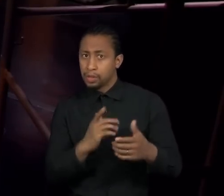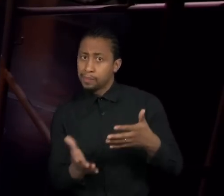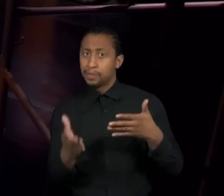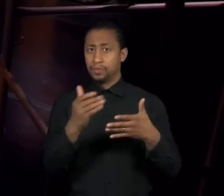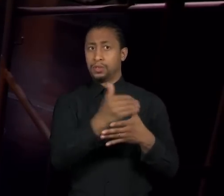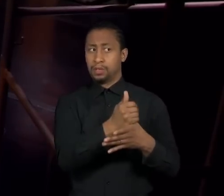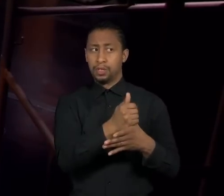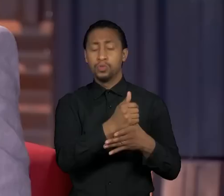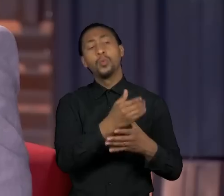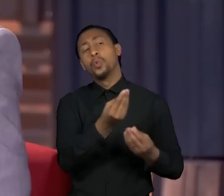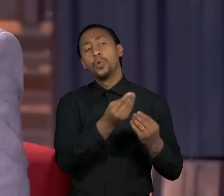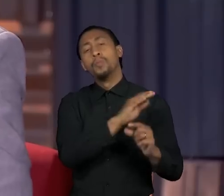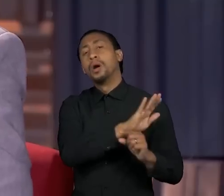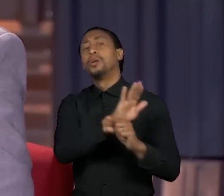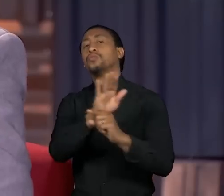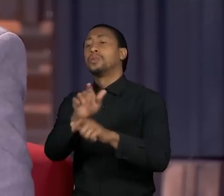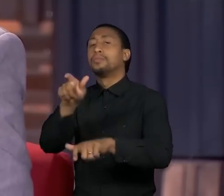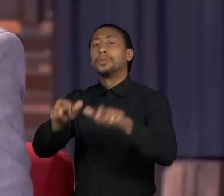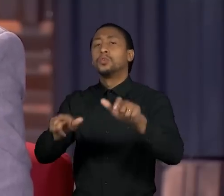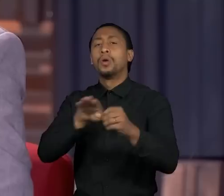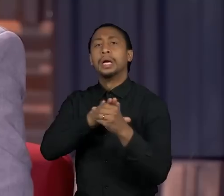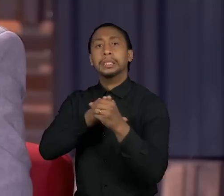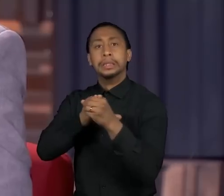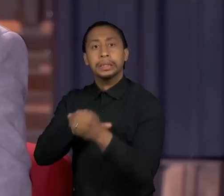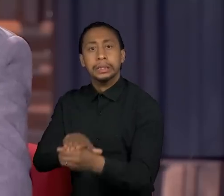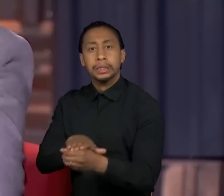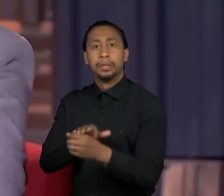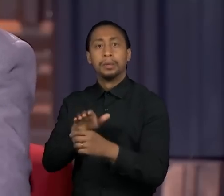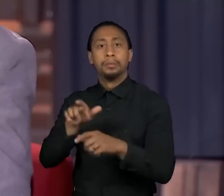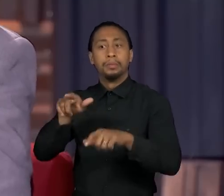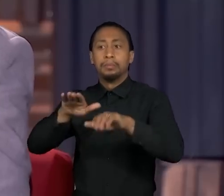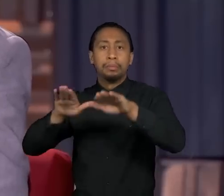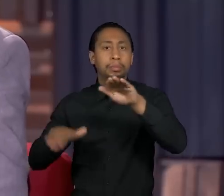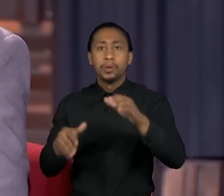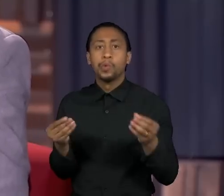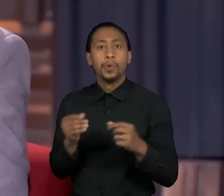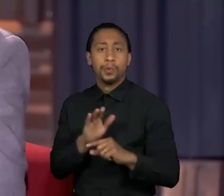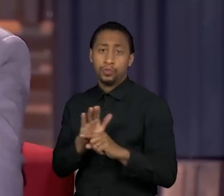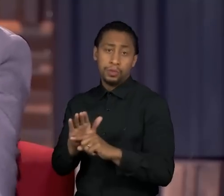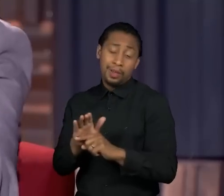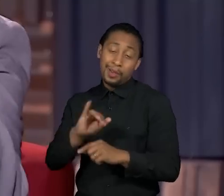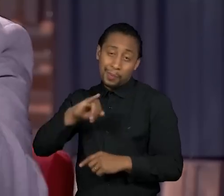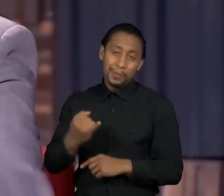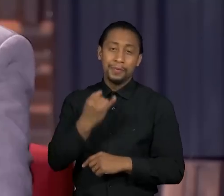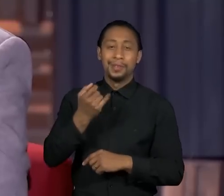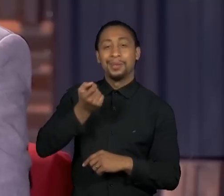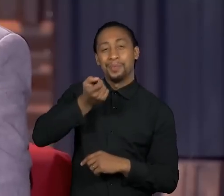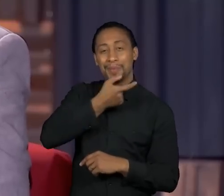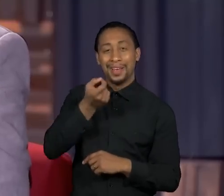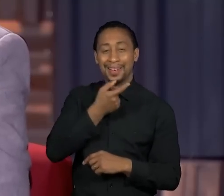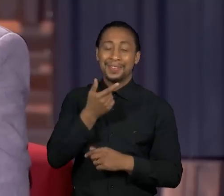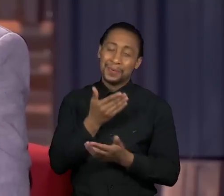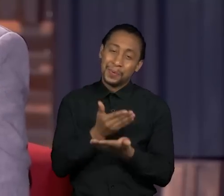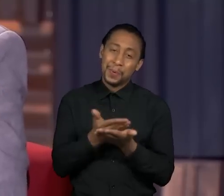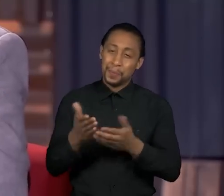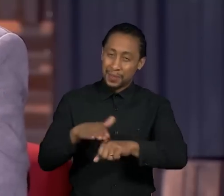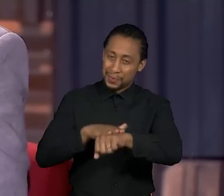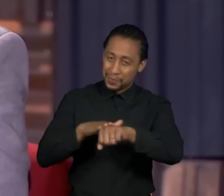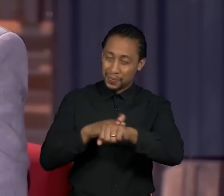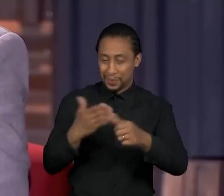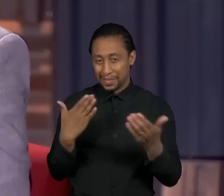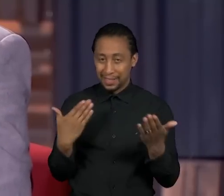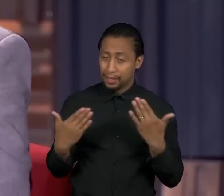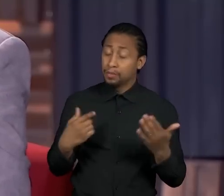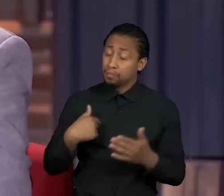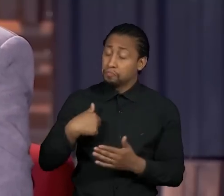para poder ajudar quem está sendo oprimido? E eu faço isso através da comédia, né? Que, como a gente no início da conversa falou, é uma coisa que